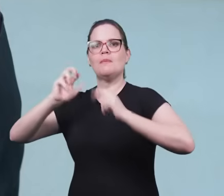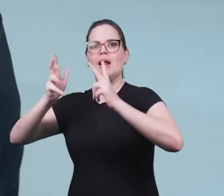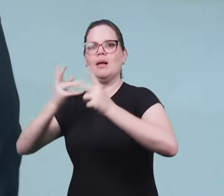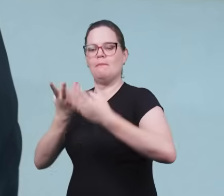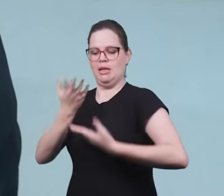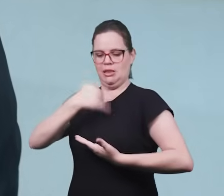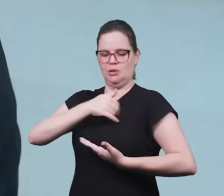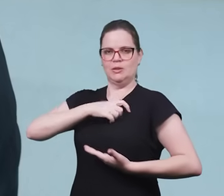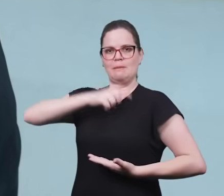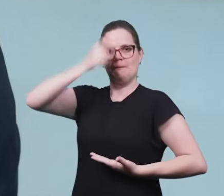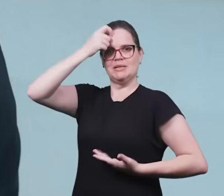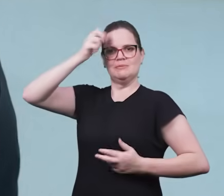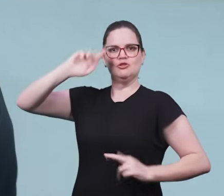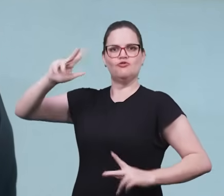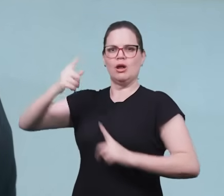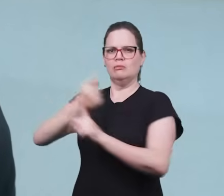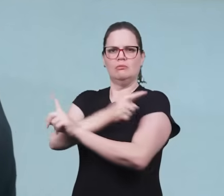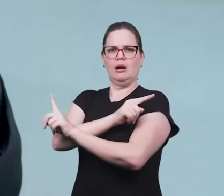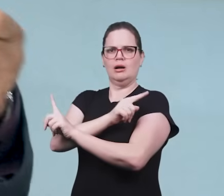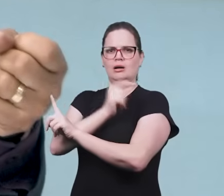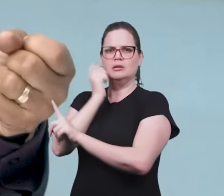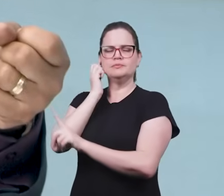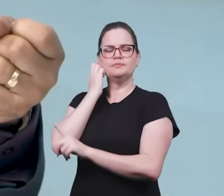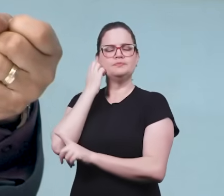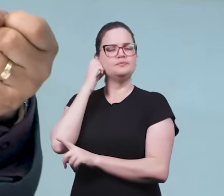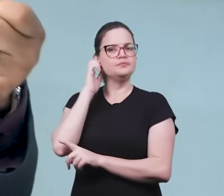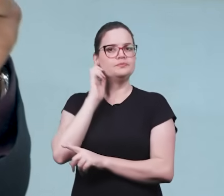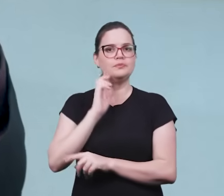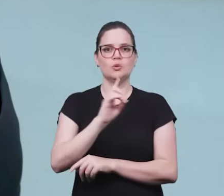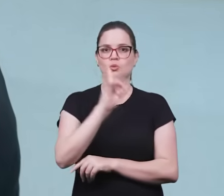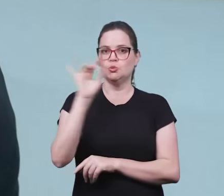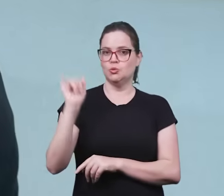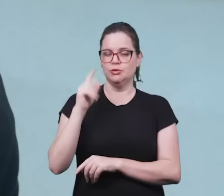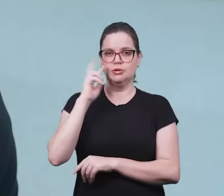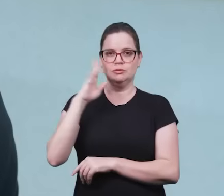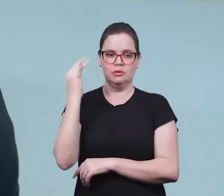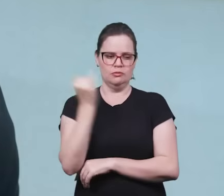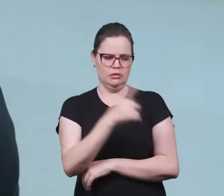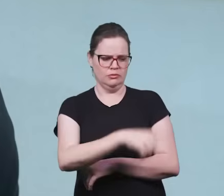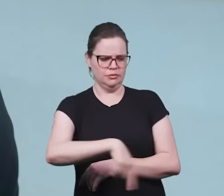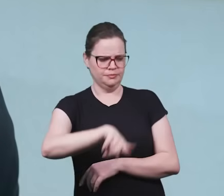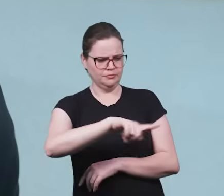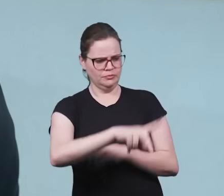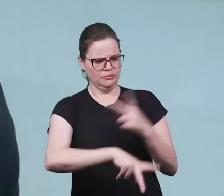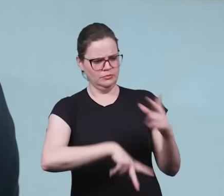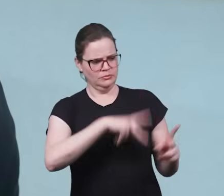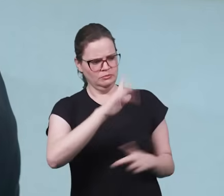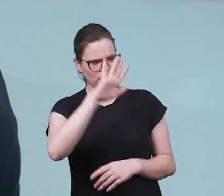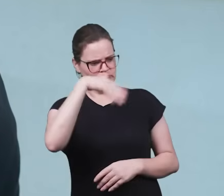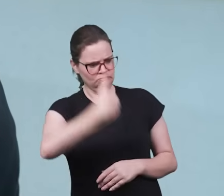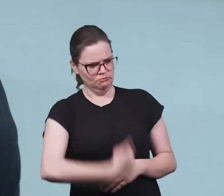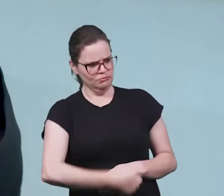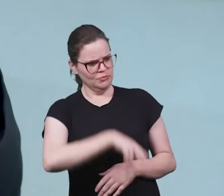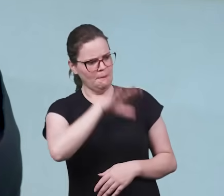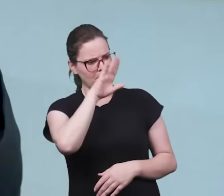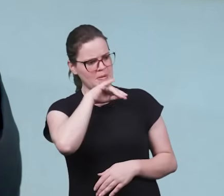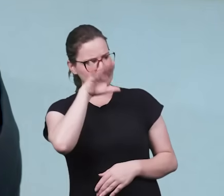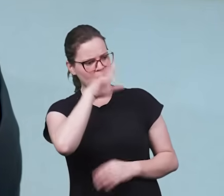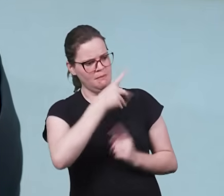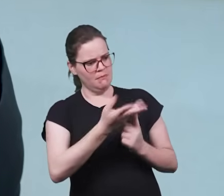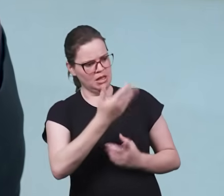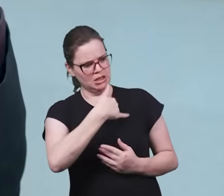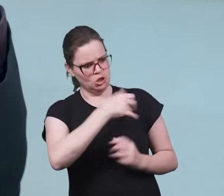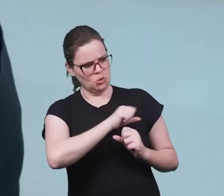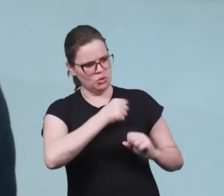outra coisa totalmente diferente, não é? Certa vez o Senhor usou uma expressão assim: olha, esse povo, ele está me honrando com os seus lábios, mas